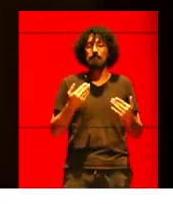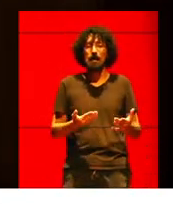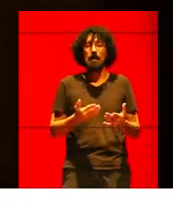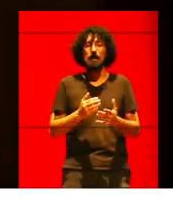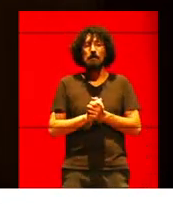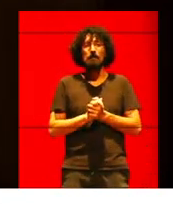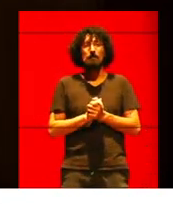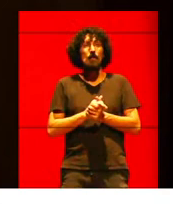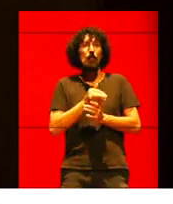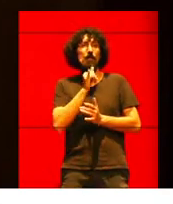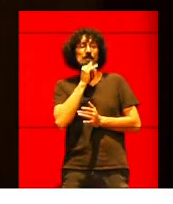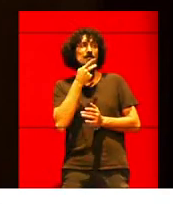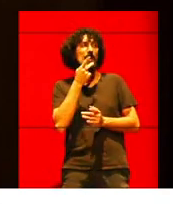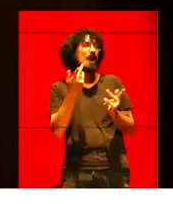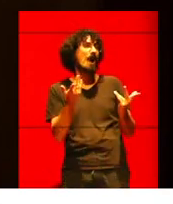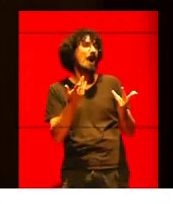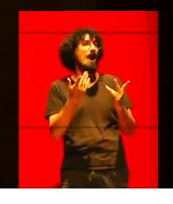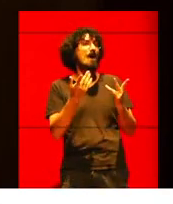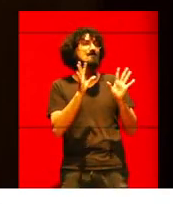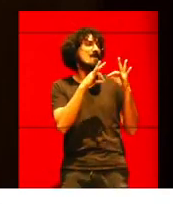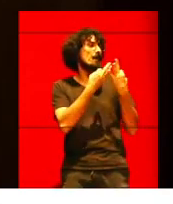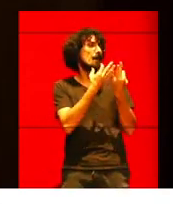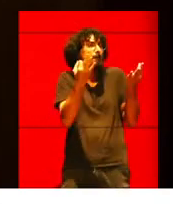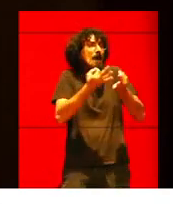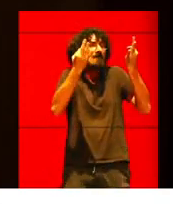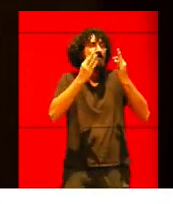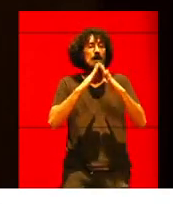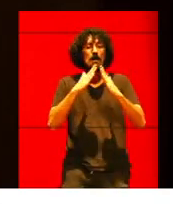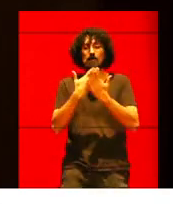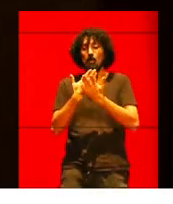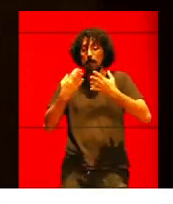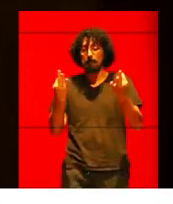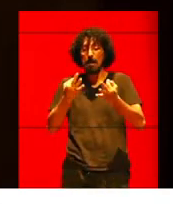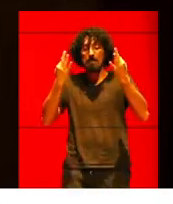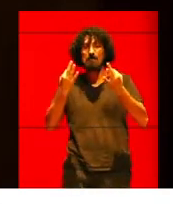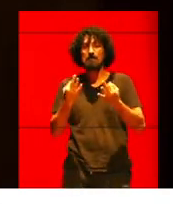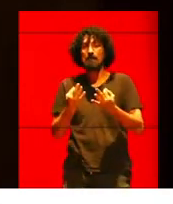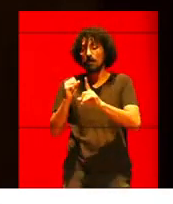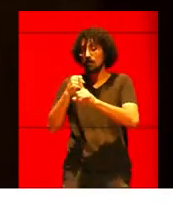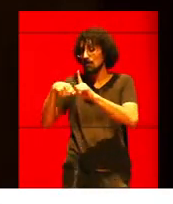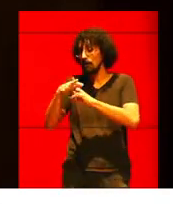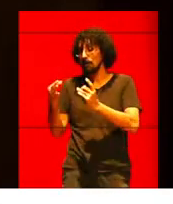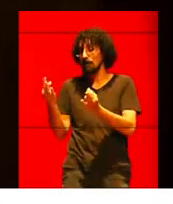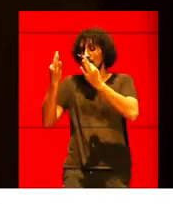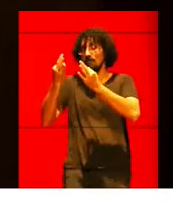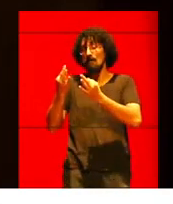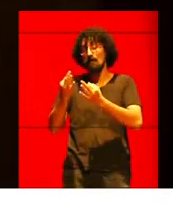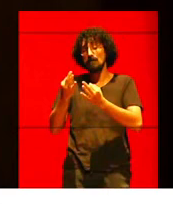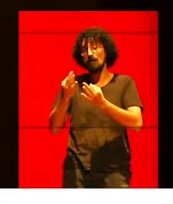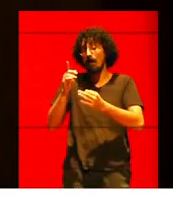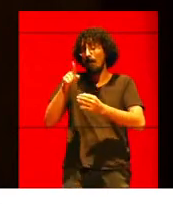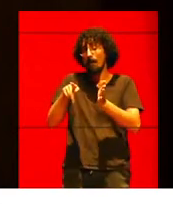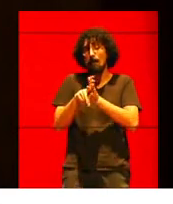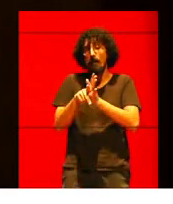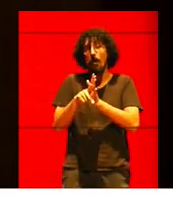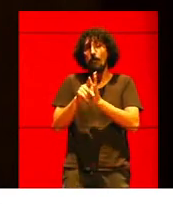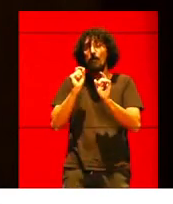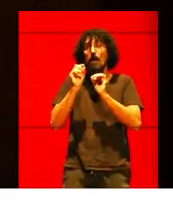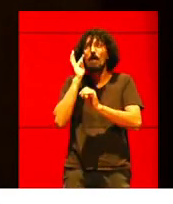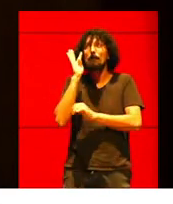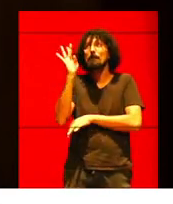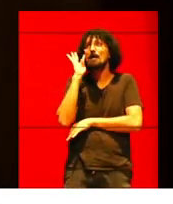perfeita, escola perfeita. Tudo que acontece para chegar ao perfeito é o romantismo que